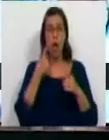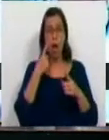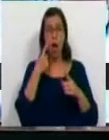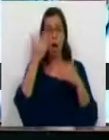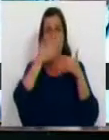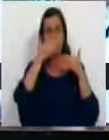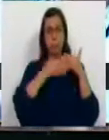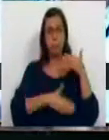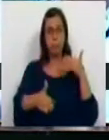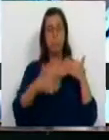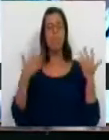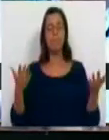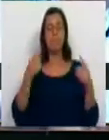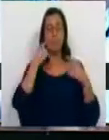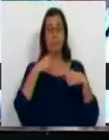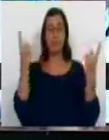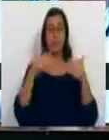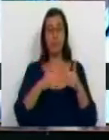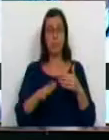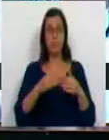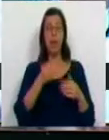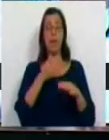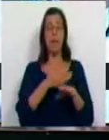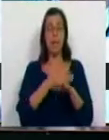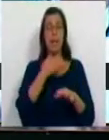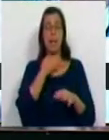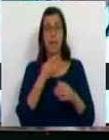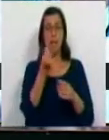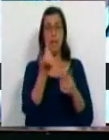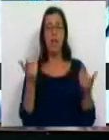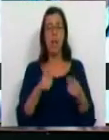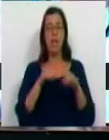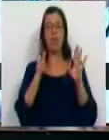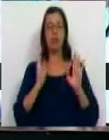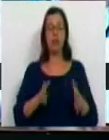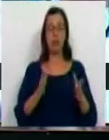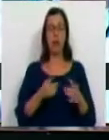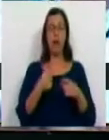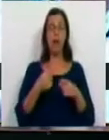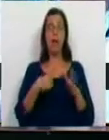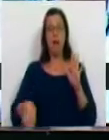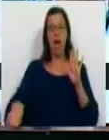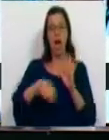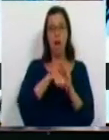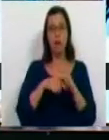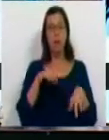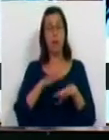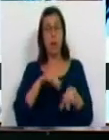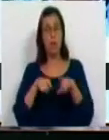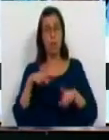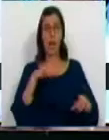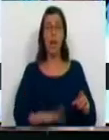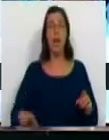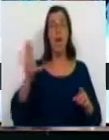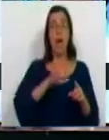prolongado no tempo. Estando anunciada uma próxima crise financeira, esta já é utilizada como motivo de chantagem sobre as políticas